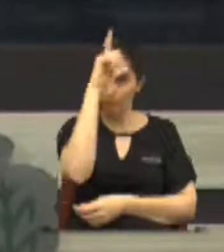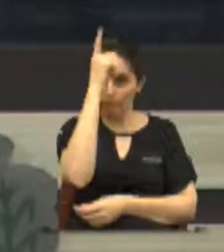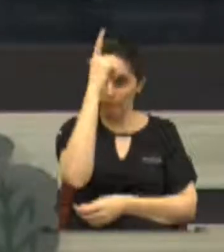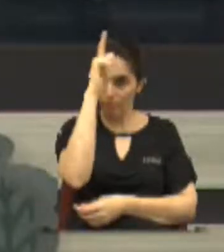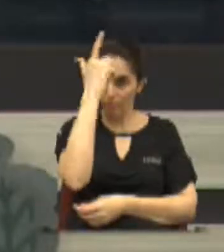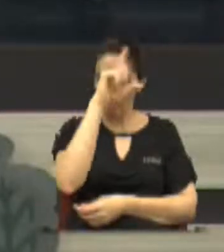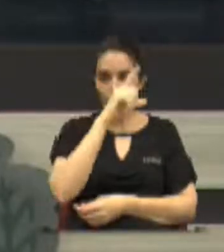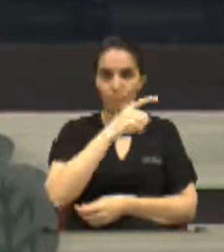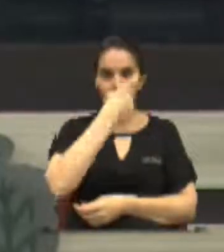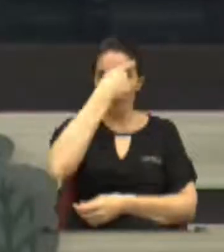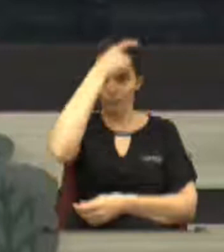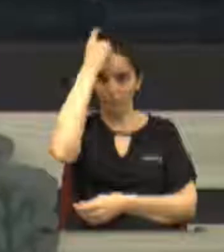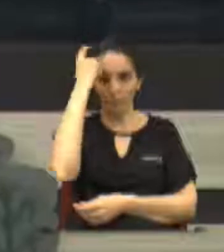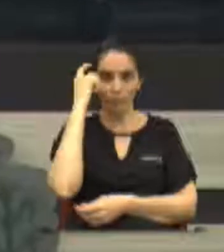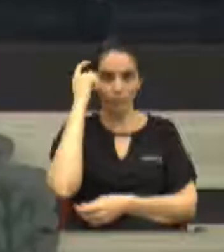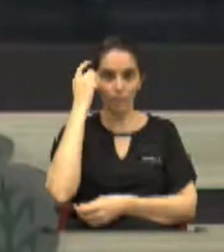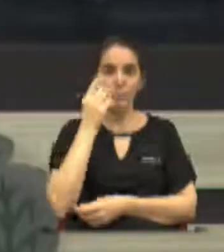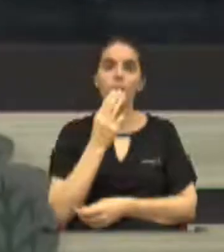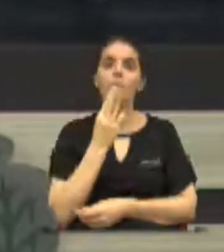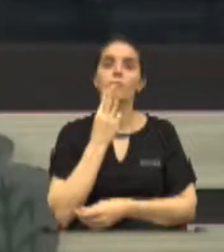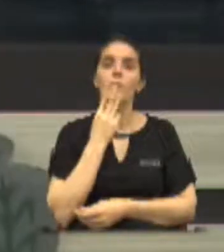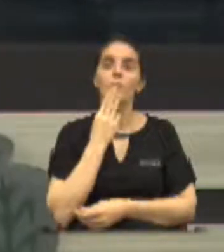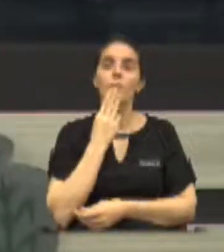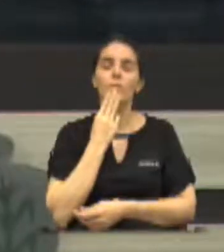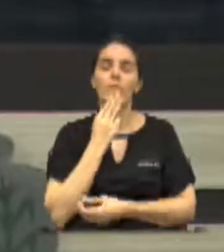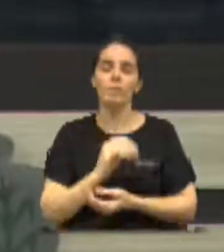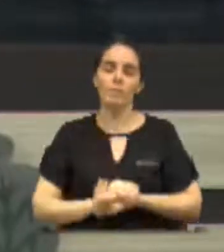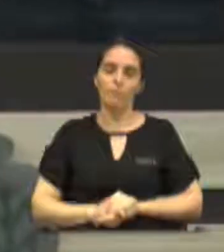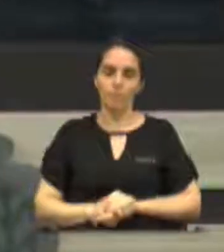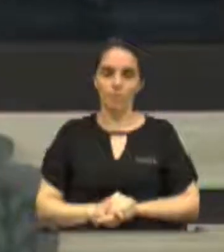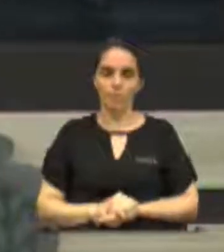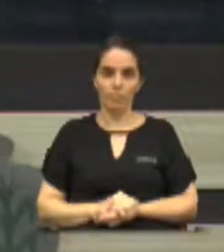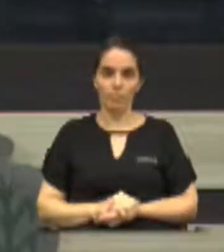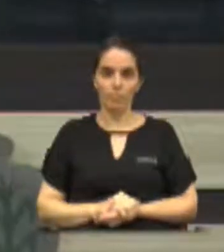Pascotto, Wagner Barbosa, Wagner de Souza Rodrigues Costa.